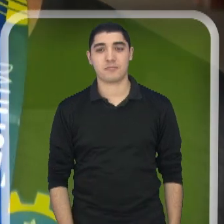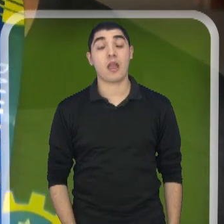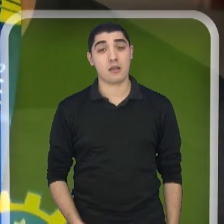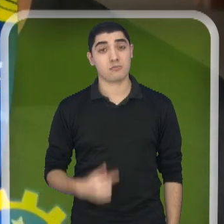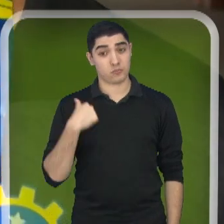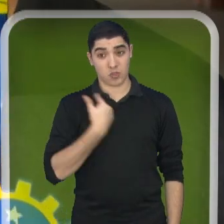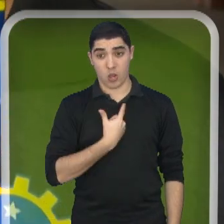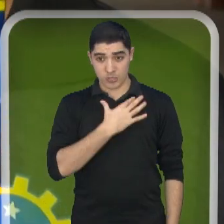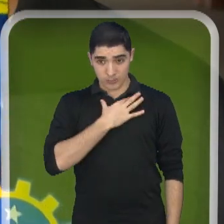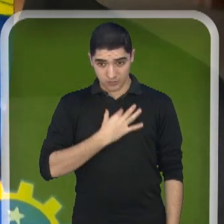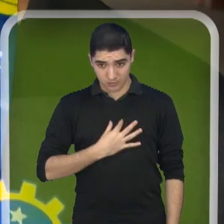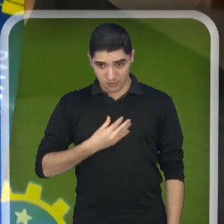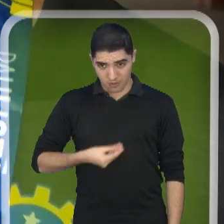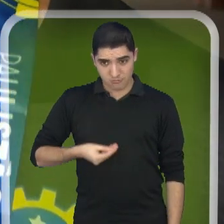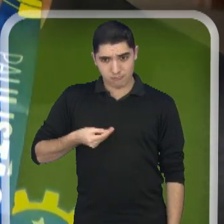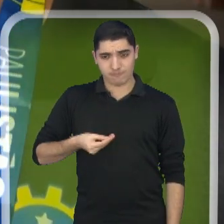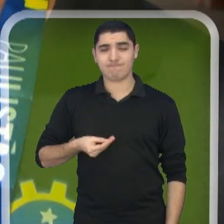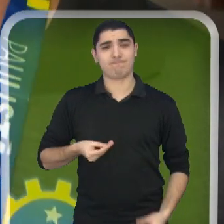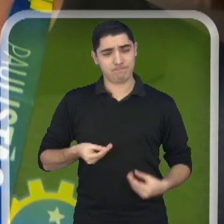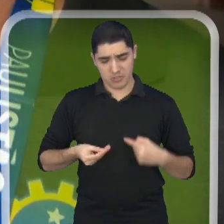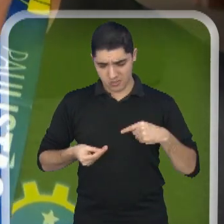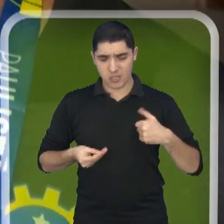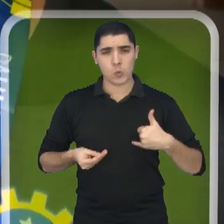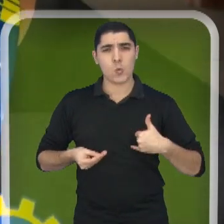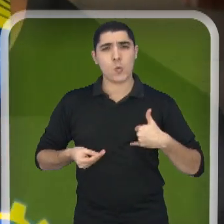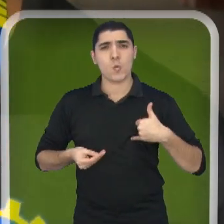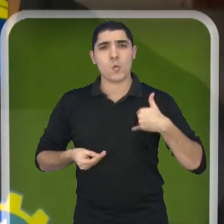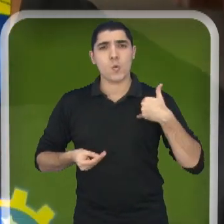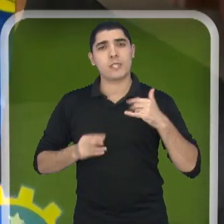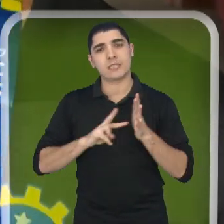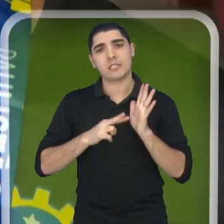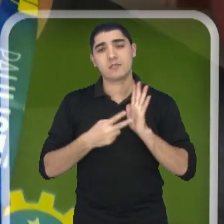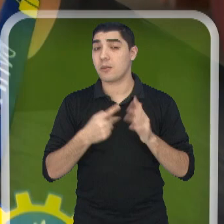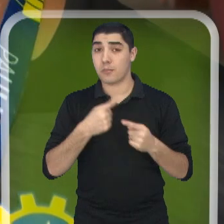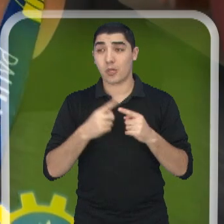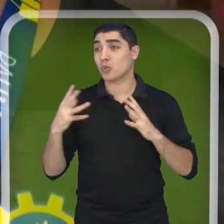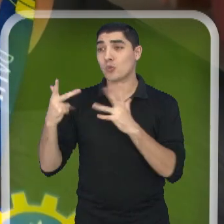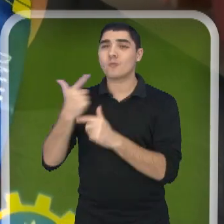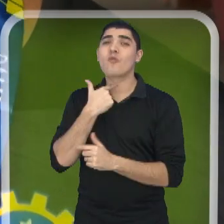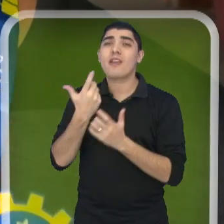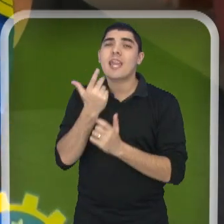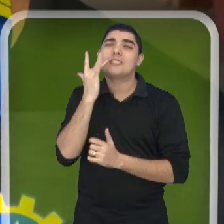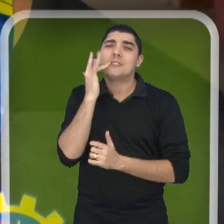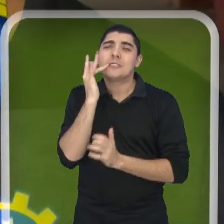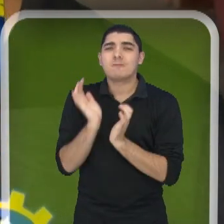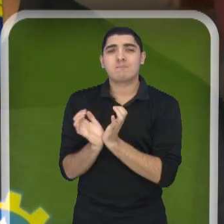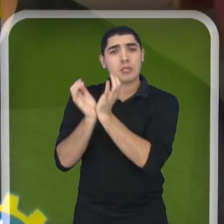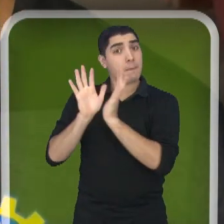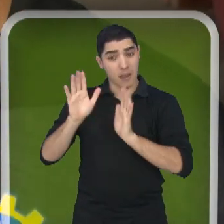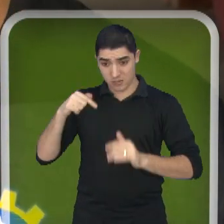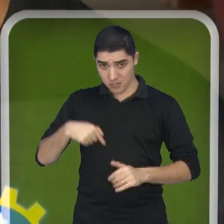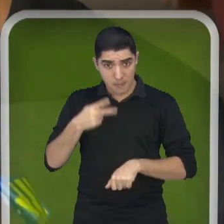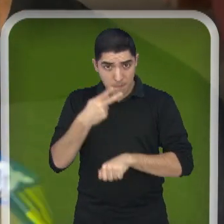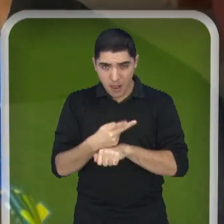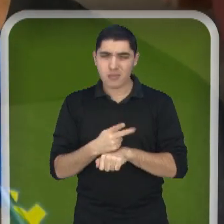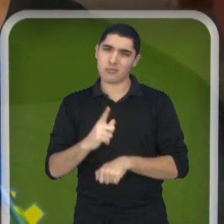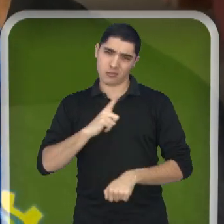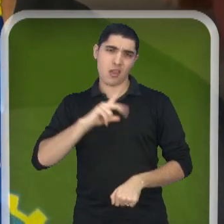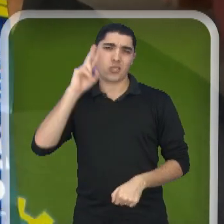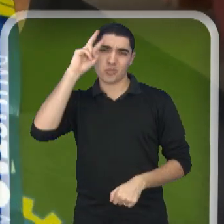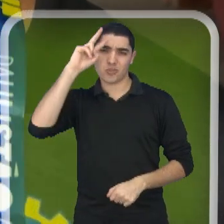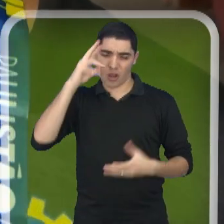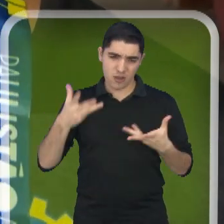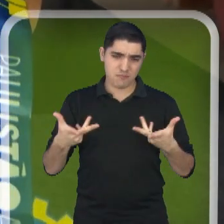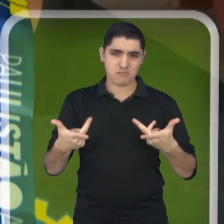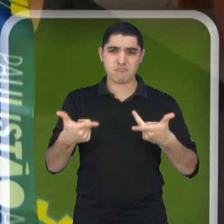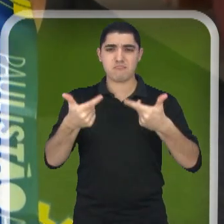nosso peito aqui é orgulho, né? Como eu disse, todo mundo quer ser campeão e prova de ouro, mas essa aqui tem história, né? Essa aqui é uma história